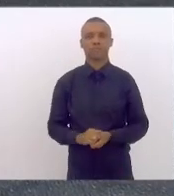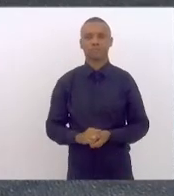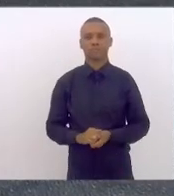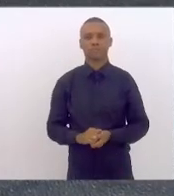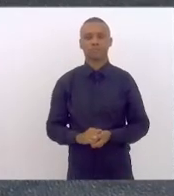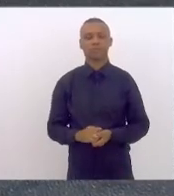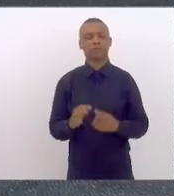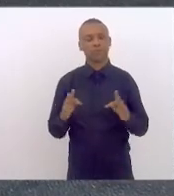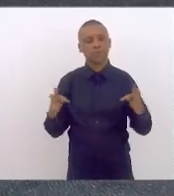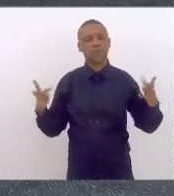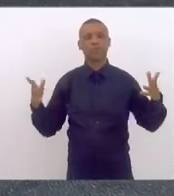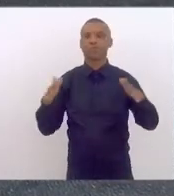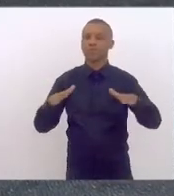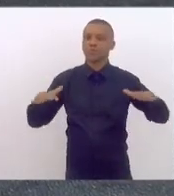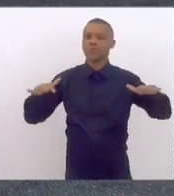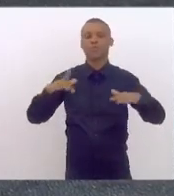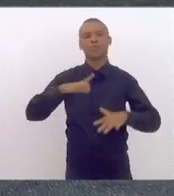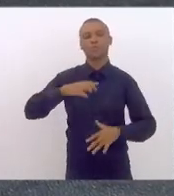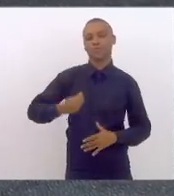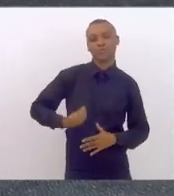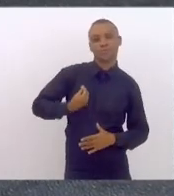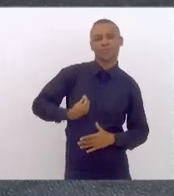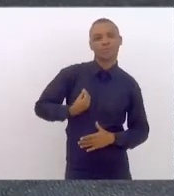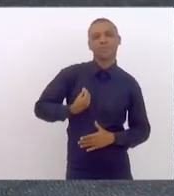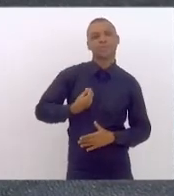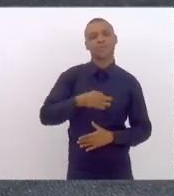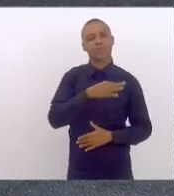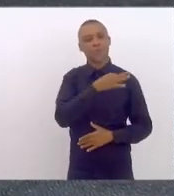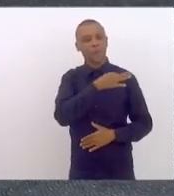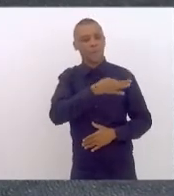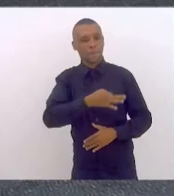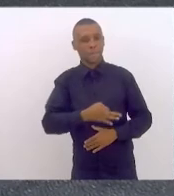tinham uma vida digna digna